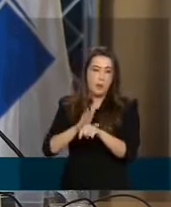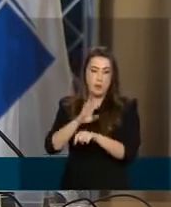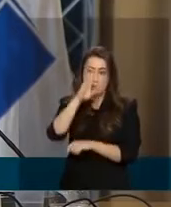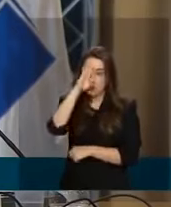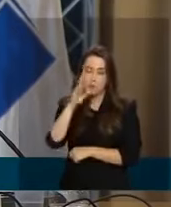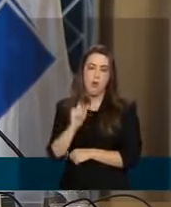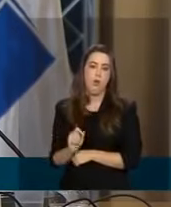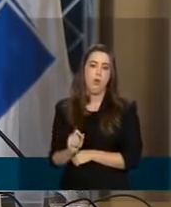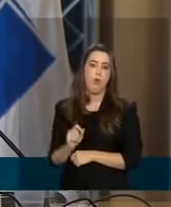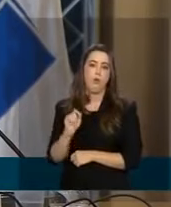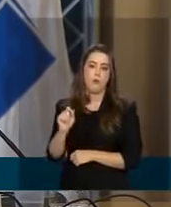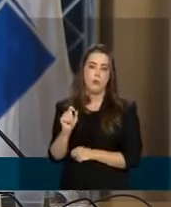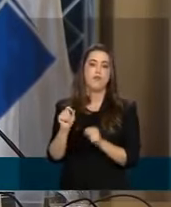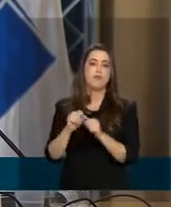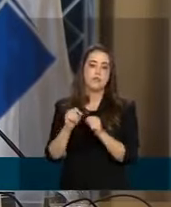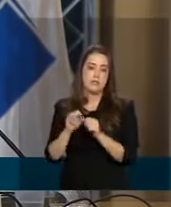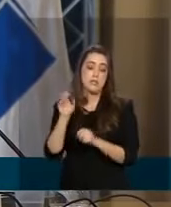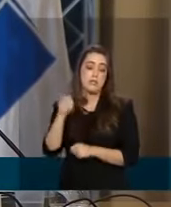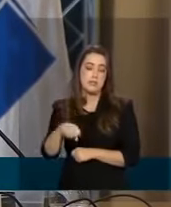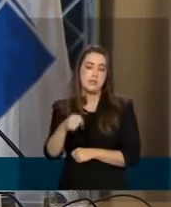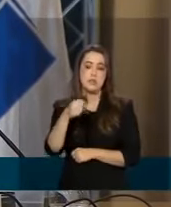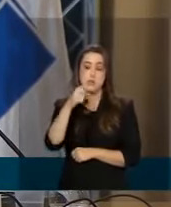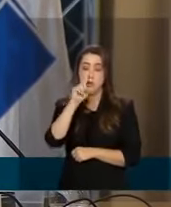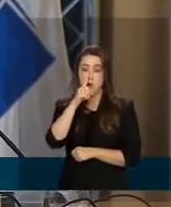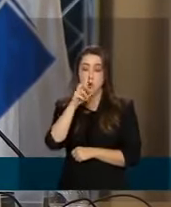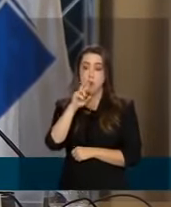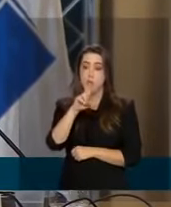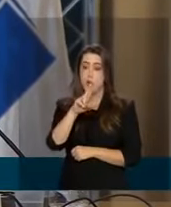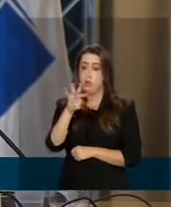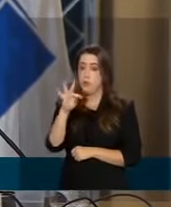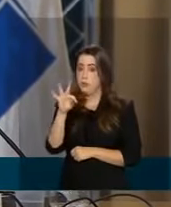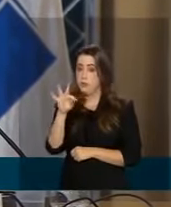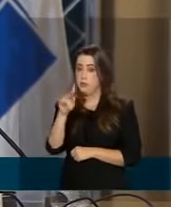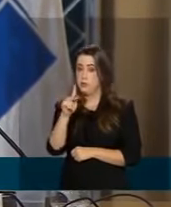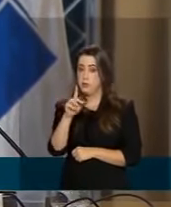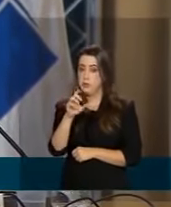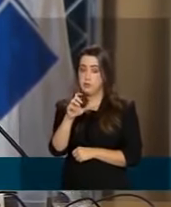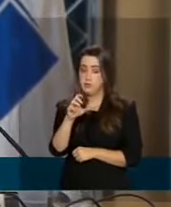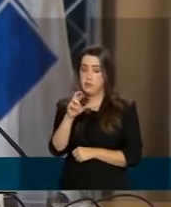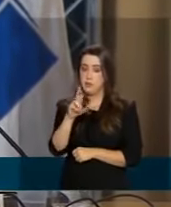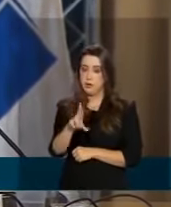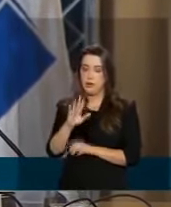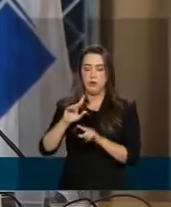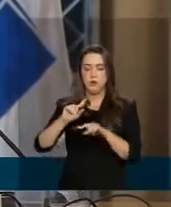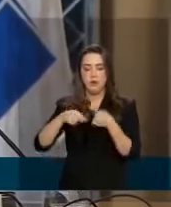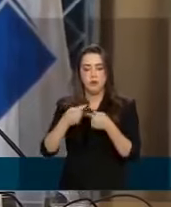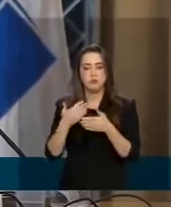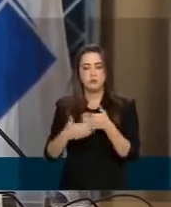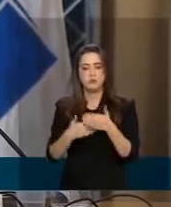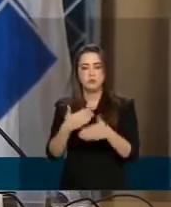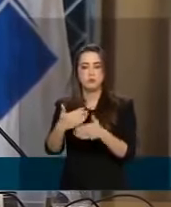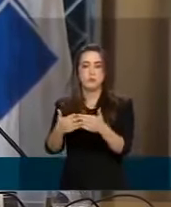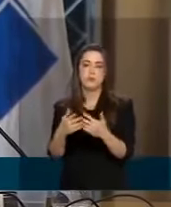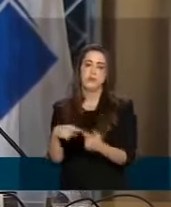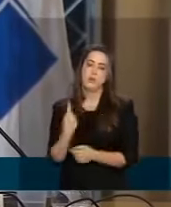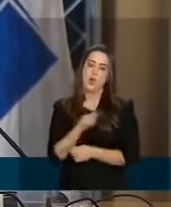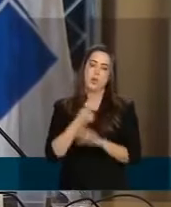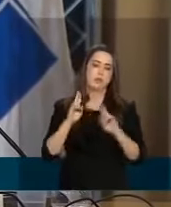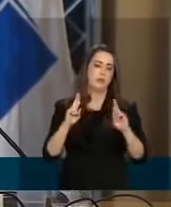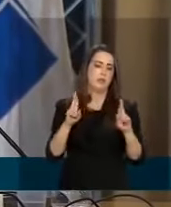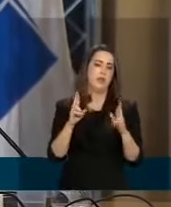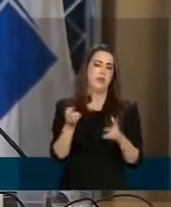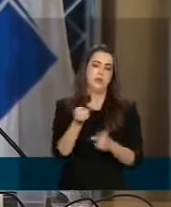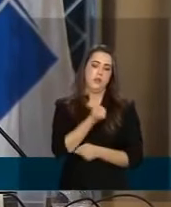para a realização do RT-PCR. A partir de então, era esperado que o